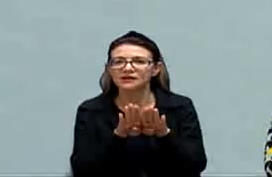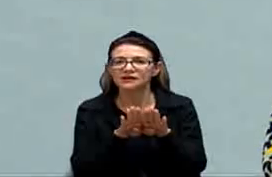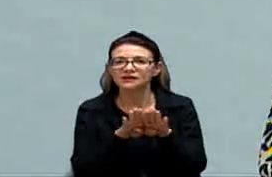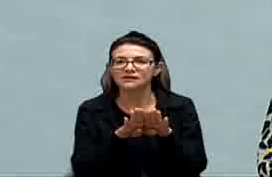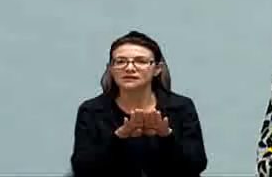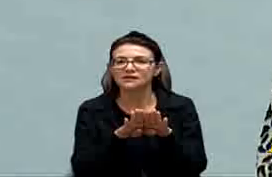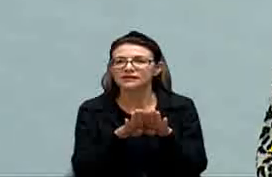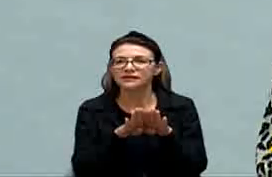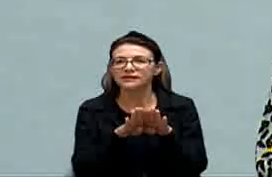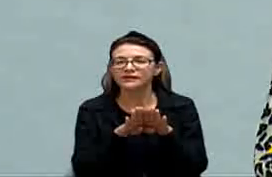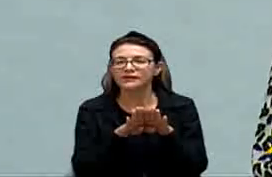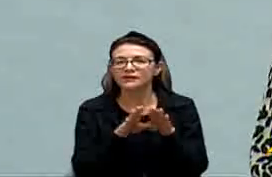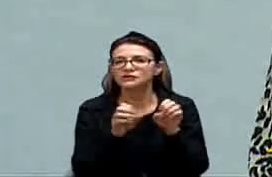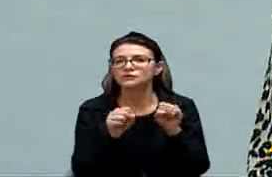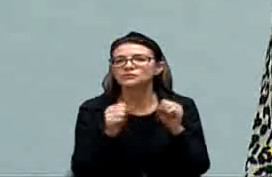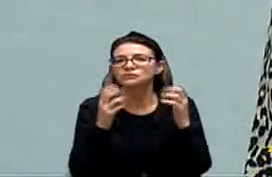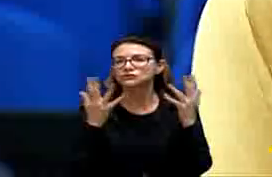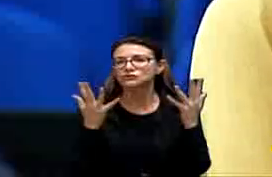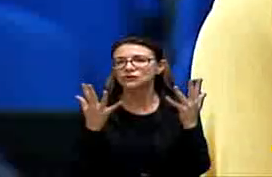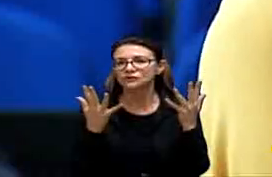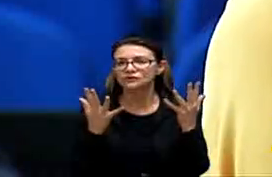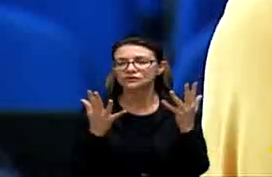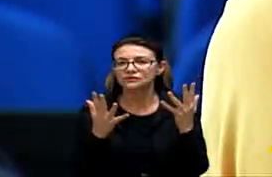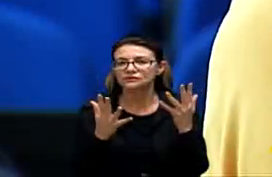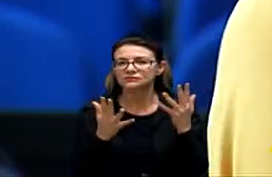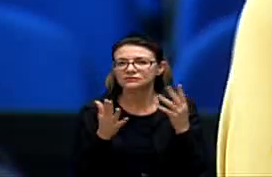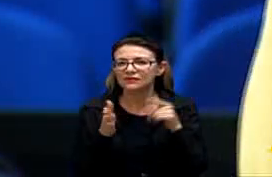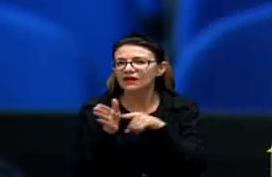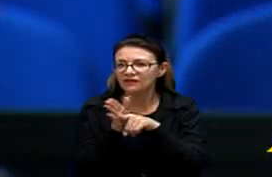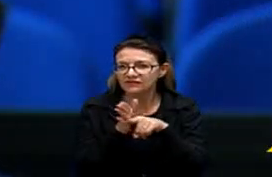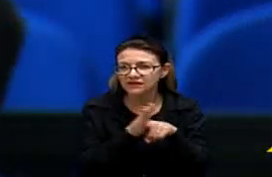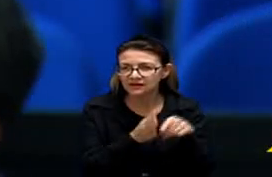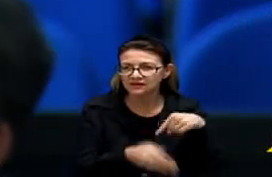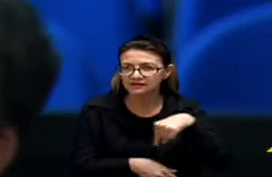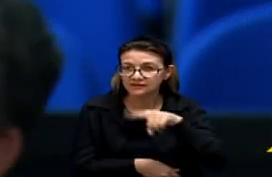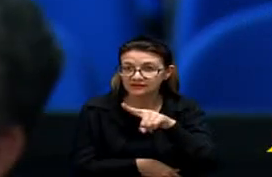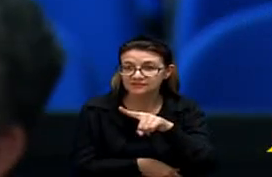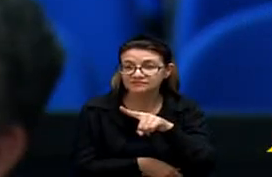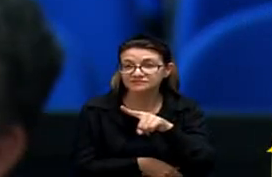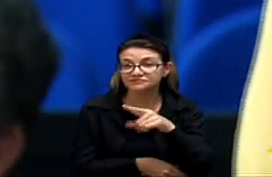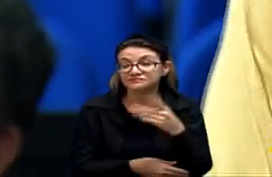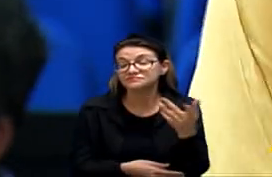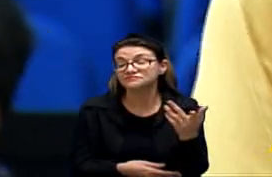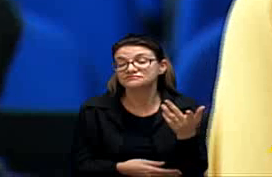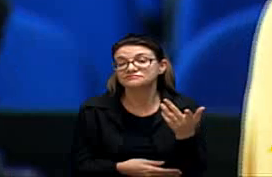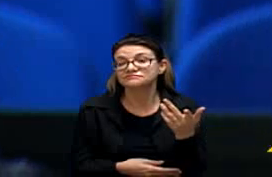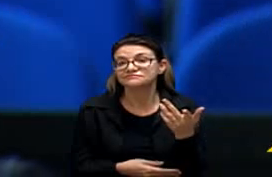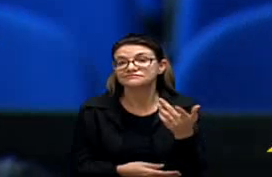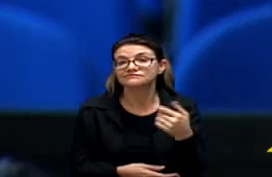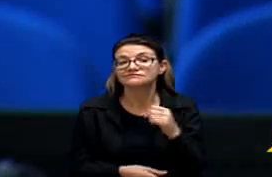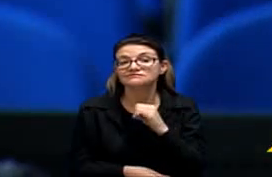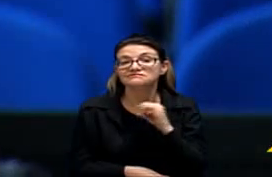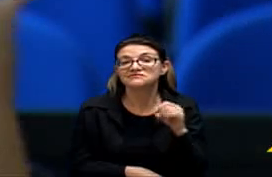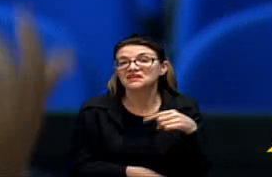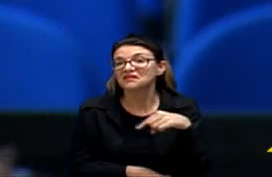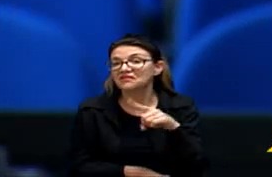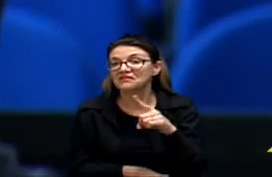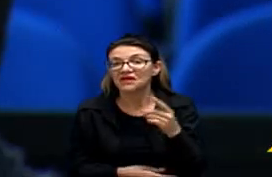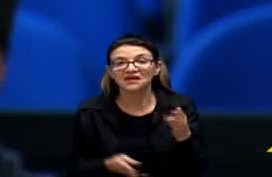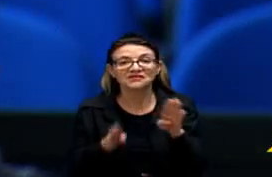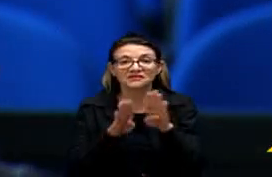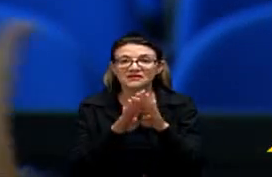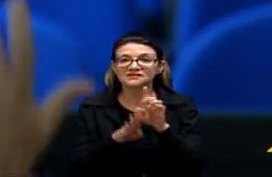respeitar a você questiona a fiscalização vai quando onde se vai ainda não faz o